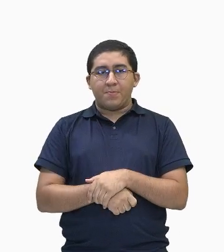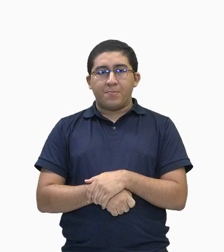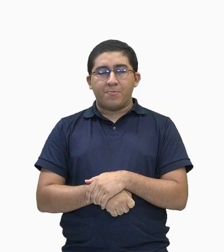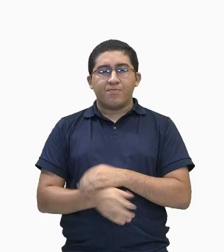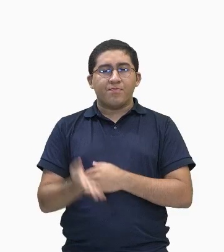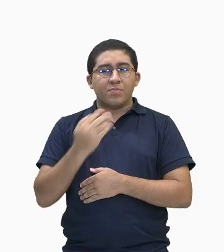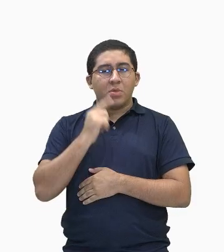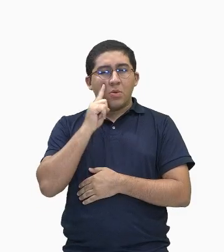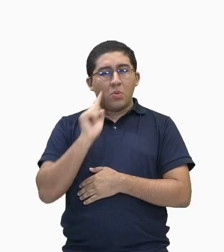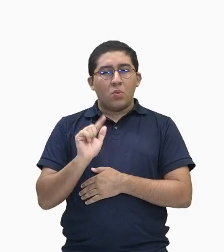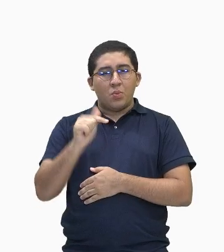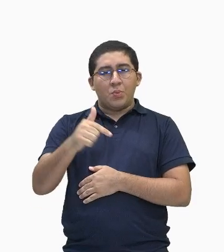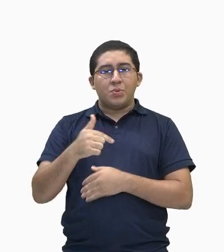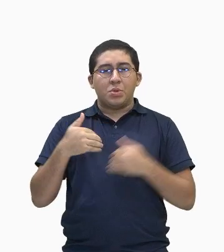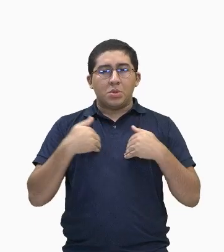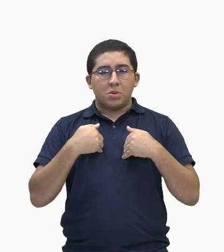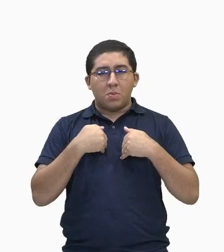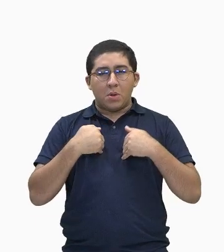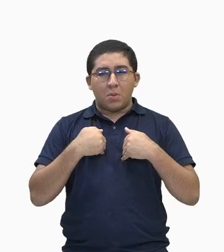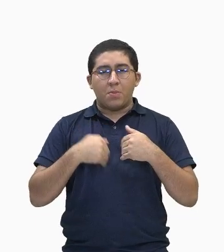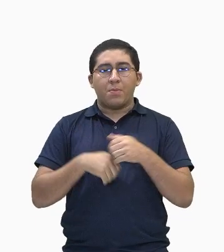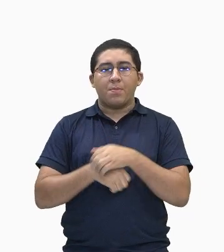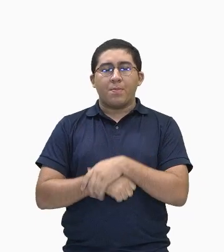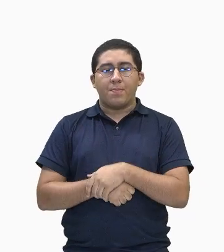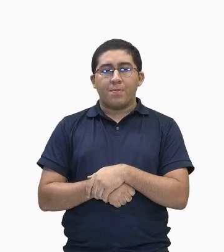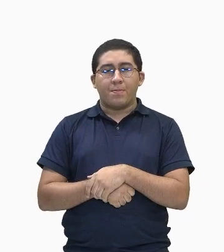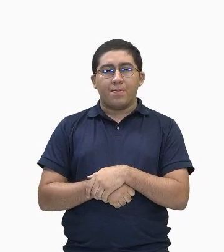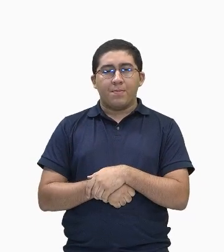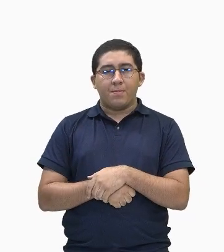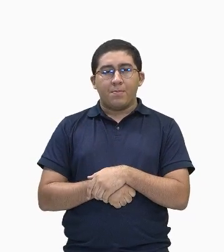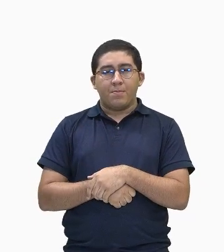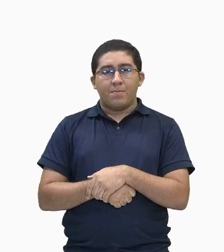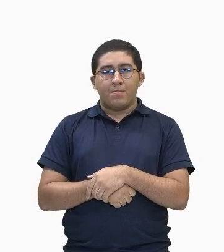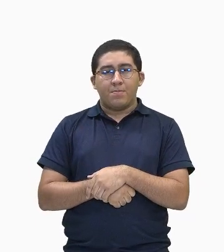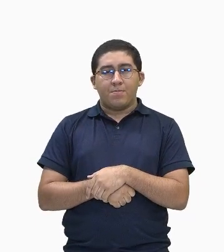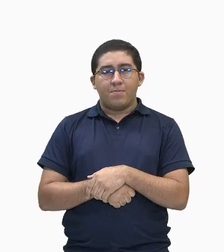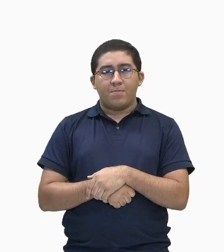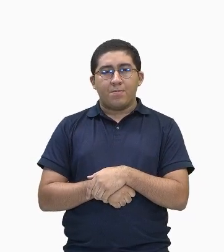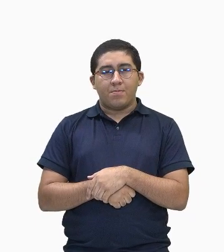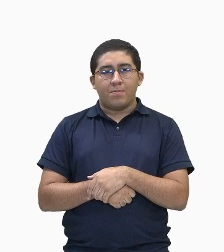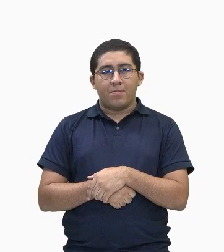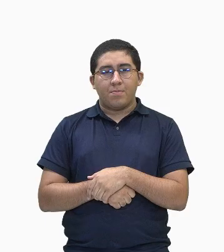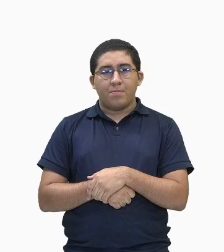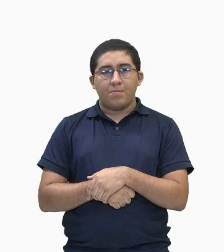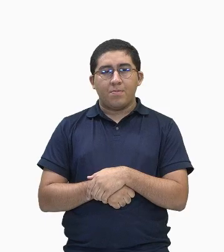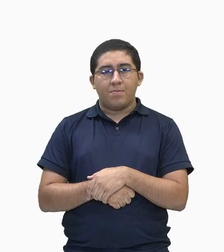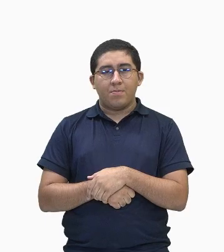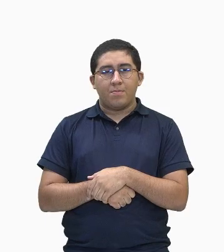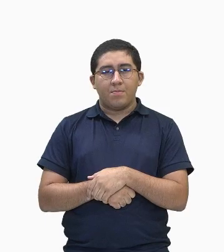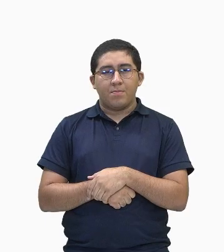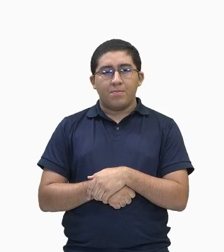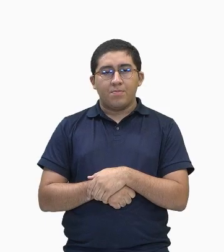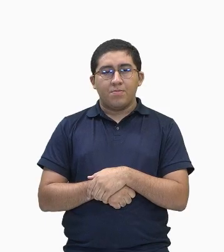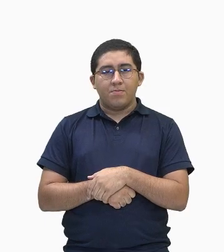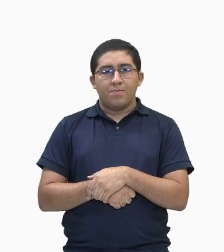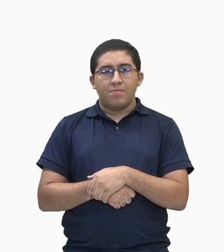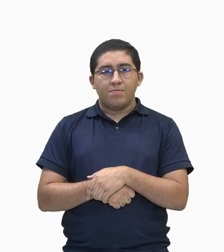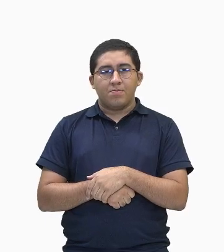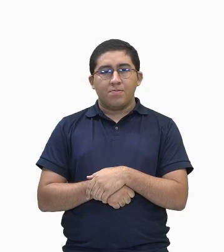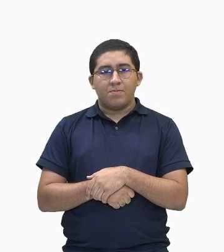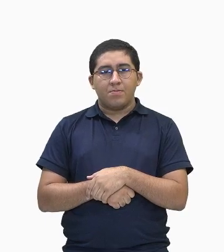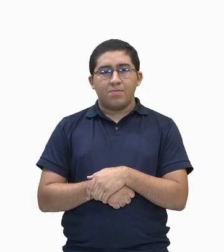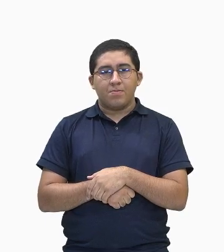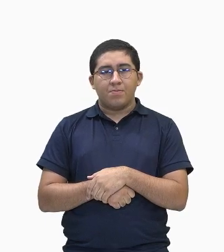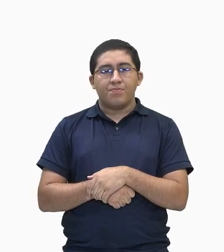animal, que é o chameleon, the color changer. Temos aqui nesse subtítulo, né,